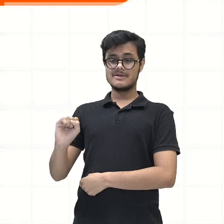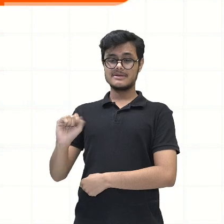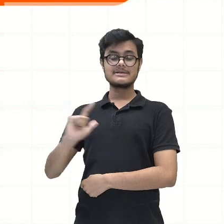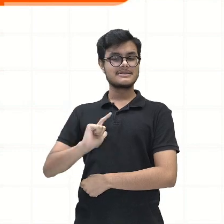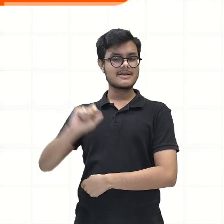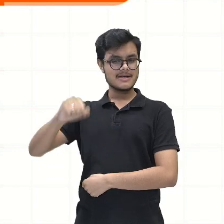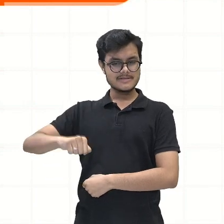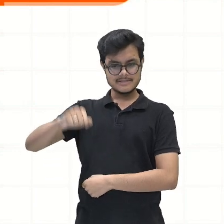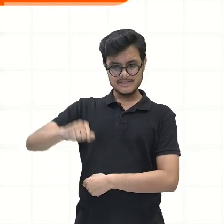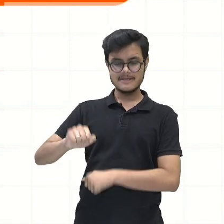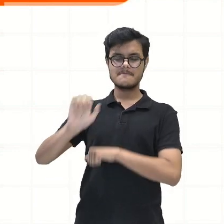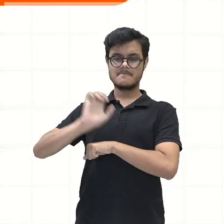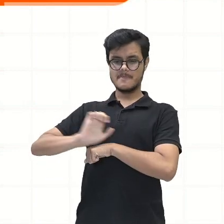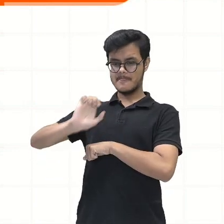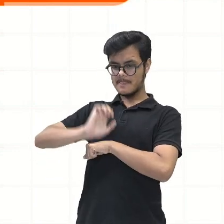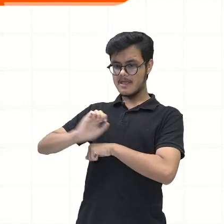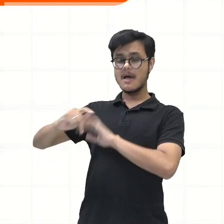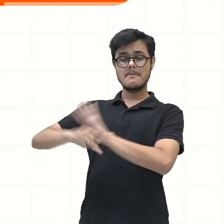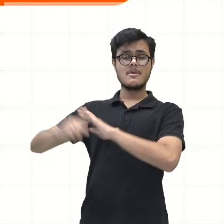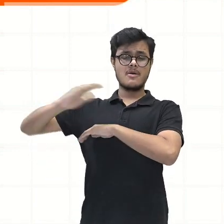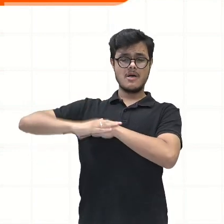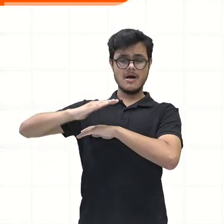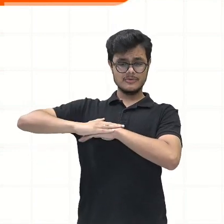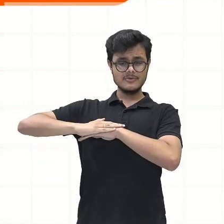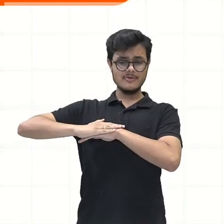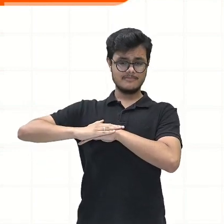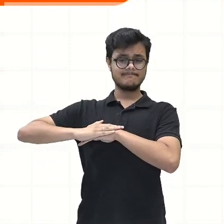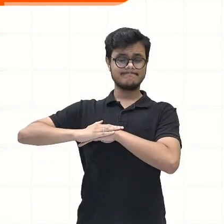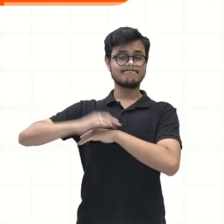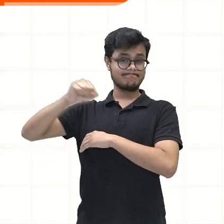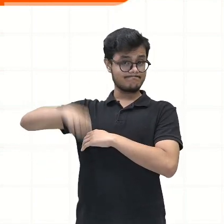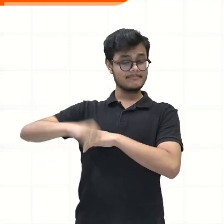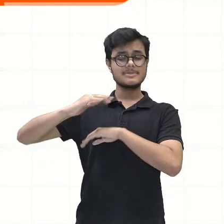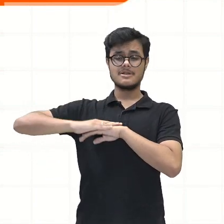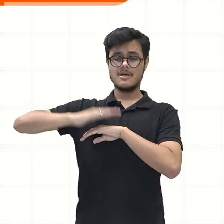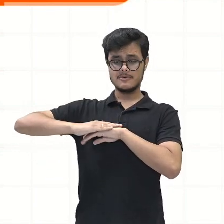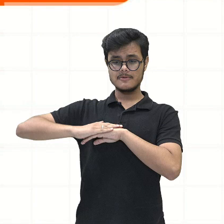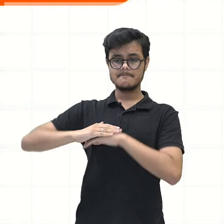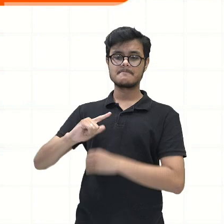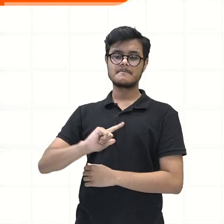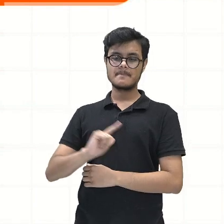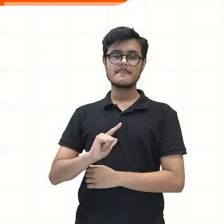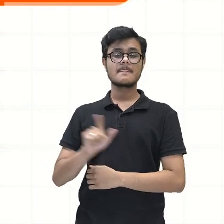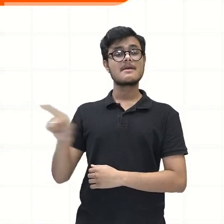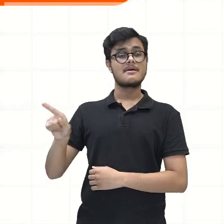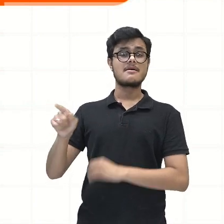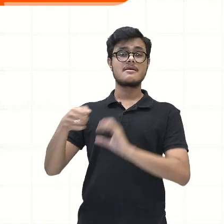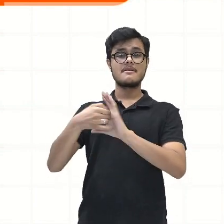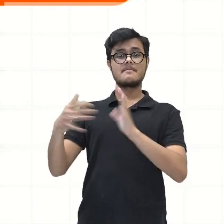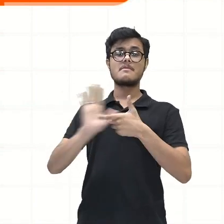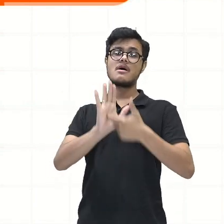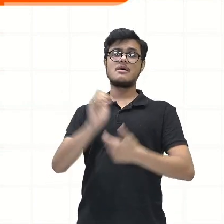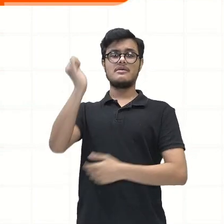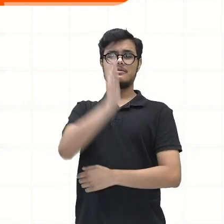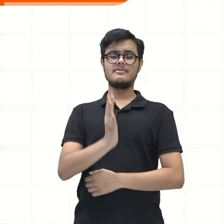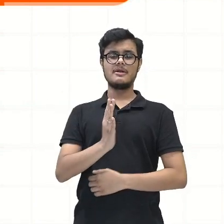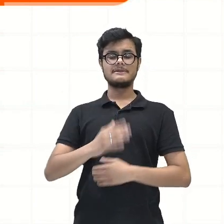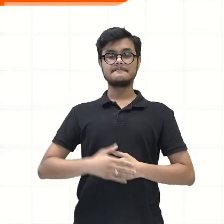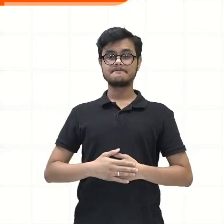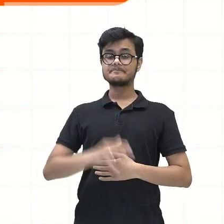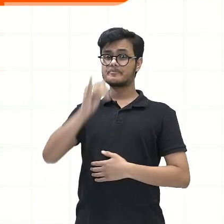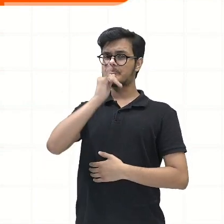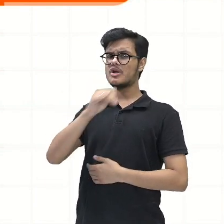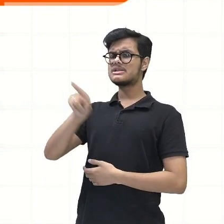tornaram-se estados aqui autônomos, tá bom? Como a gente pode observar nesta configuração. Fernando de